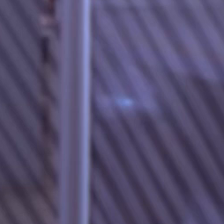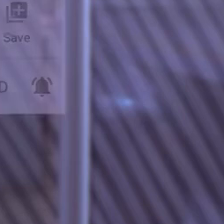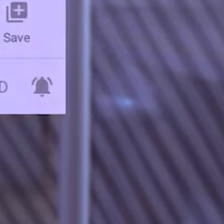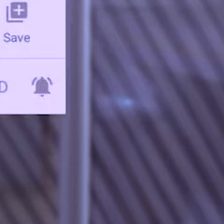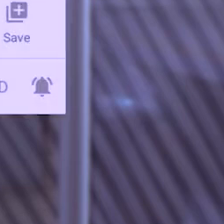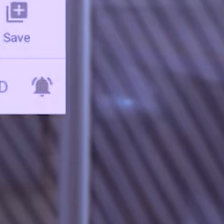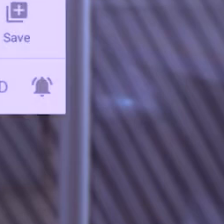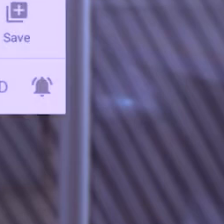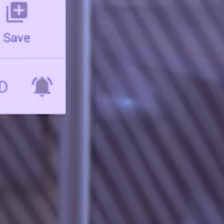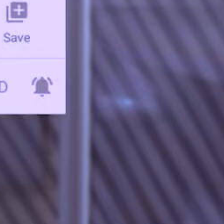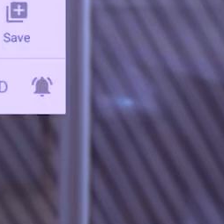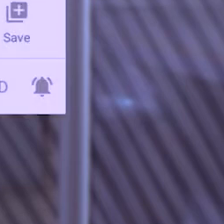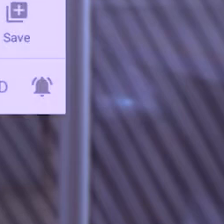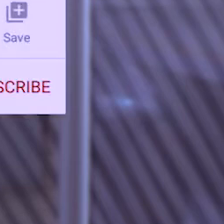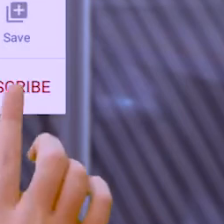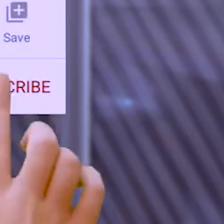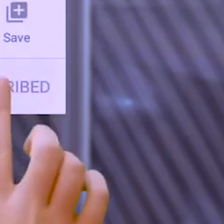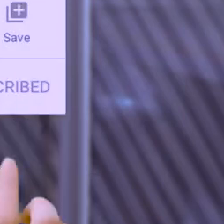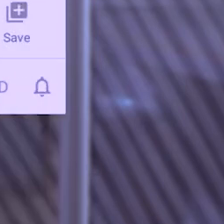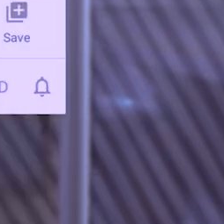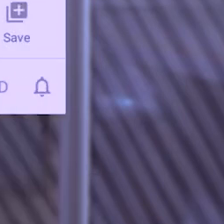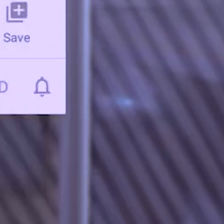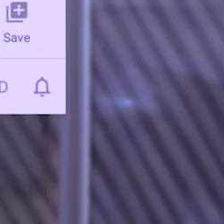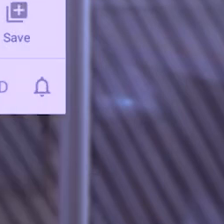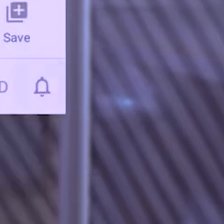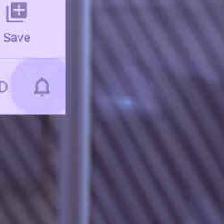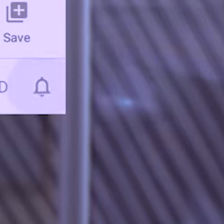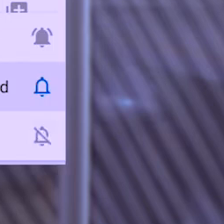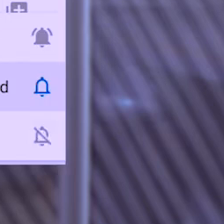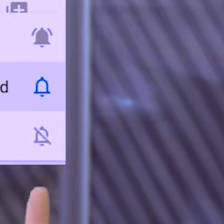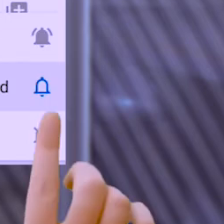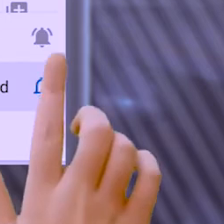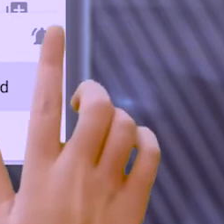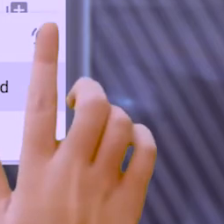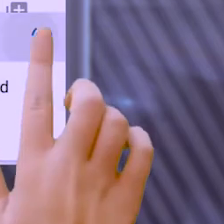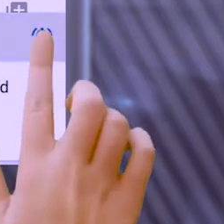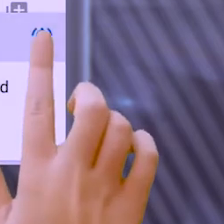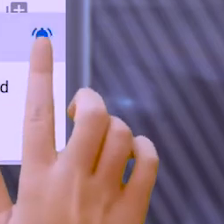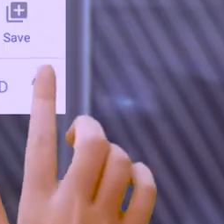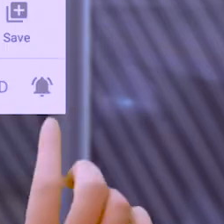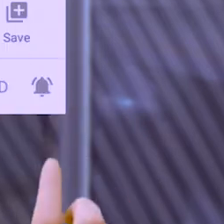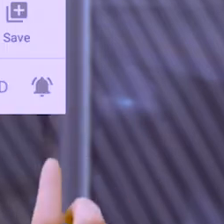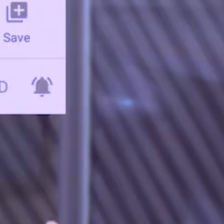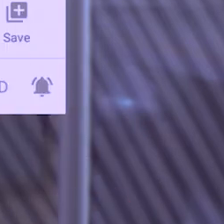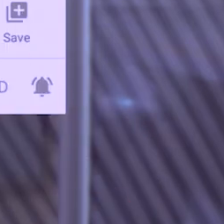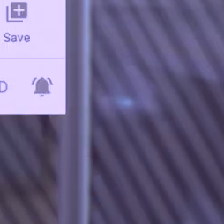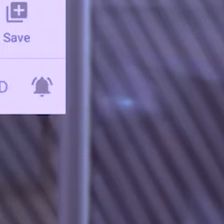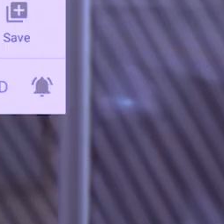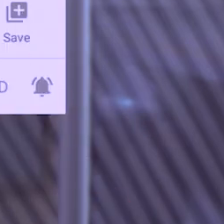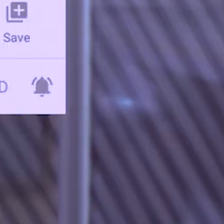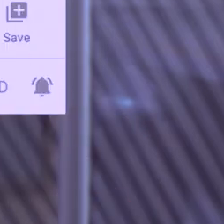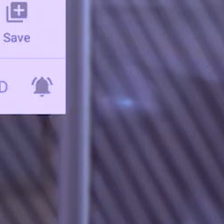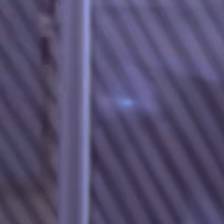Before you watch this video, don't forget to like and subscribe to Social Media Hegemon TV, and do not forget to press the notification button and to get